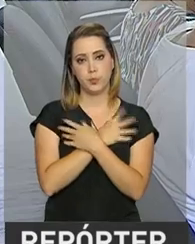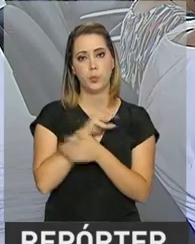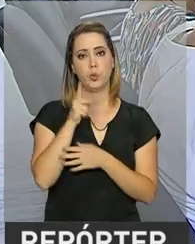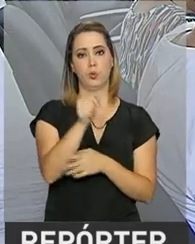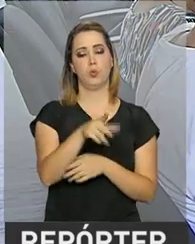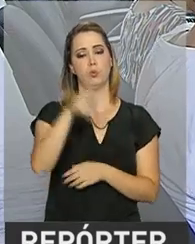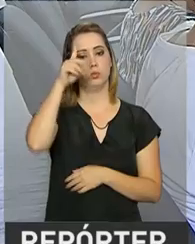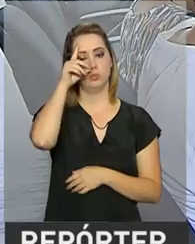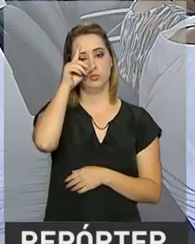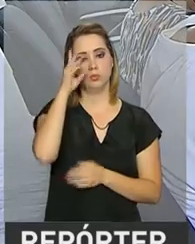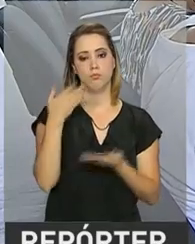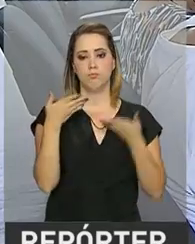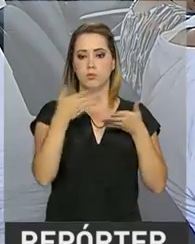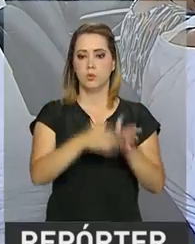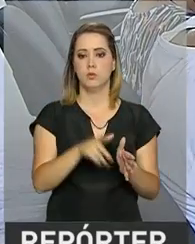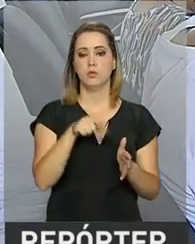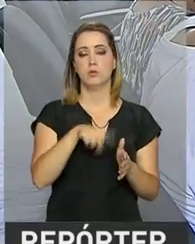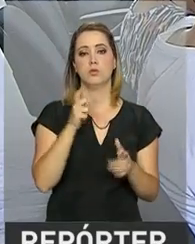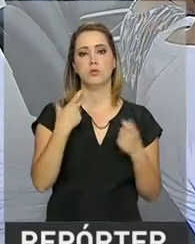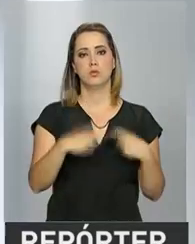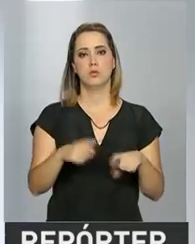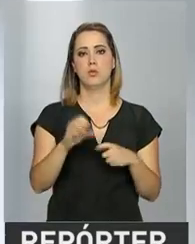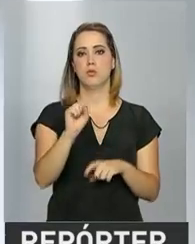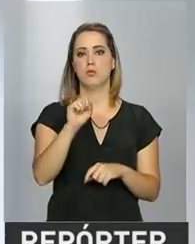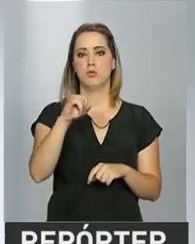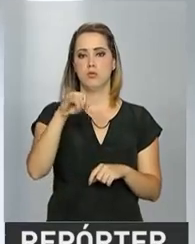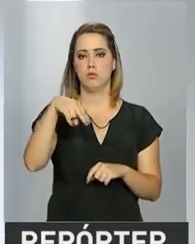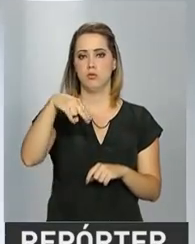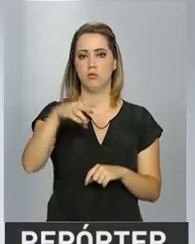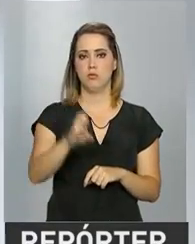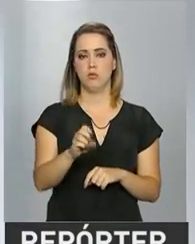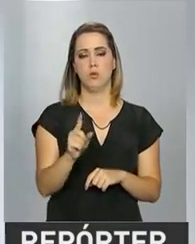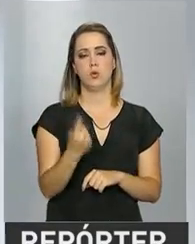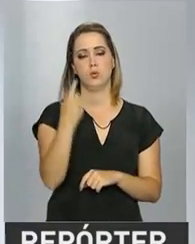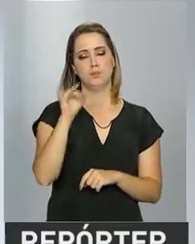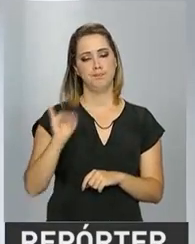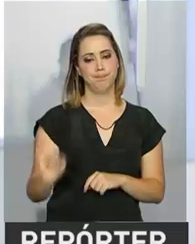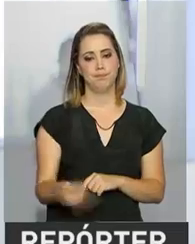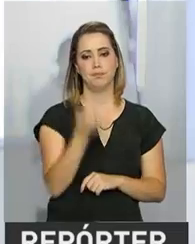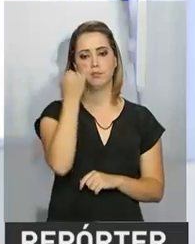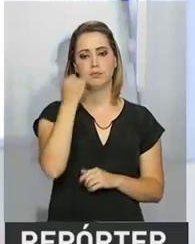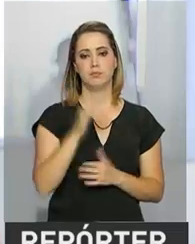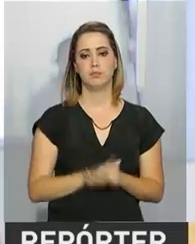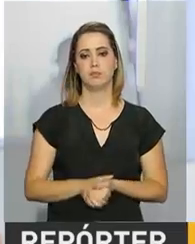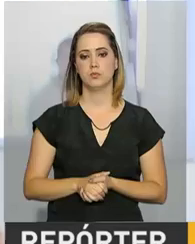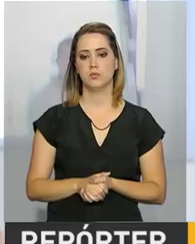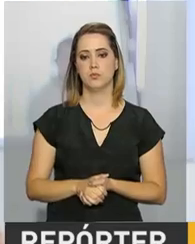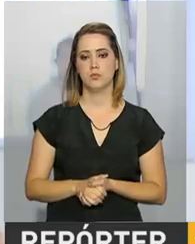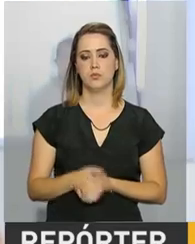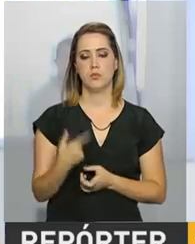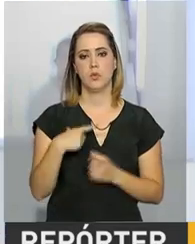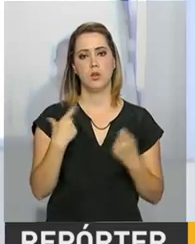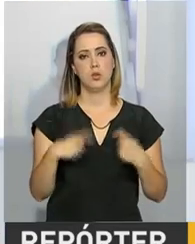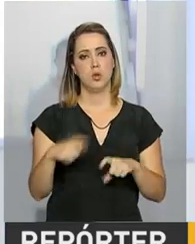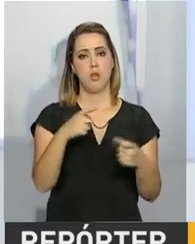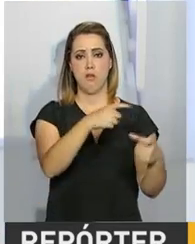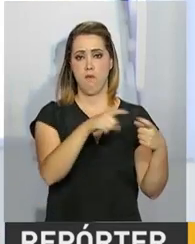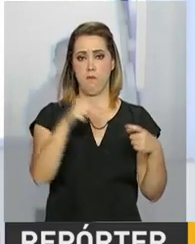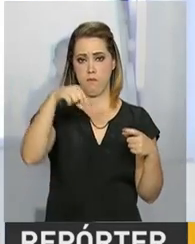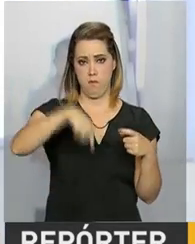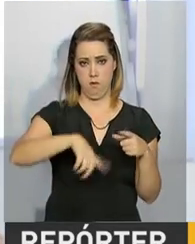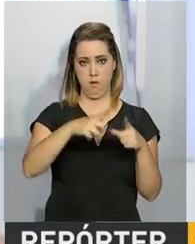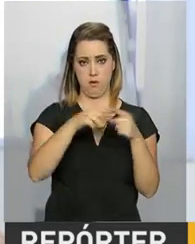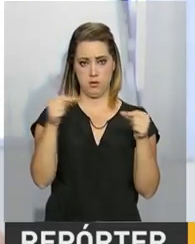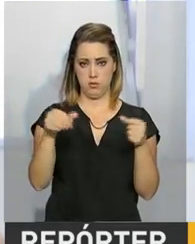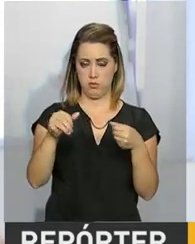ao posto do Sistema Nacional de Empregos, o Sine, em busca de uma oportunidade. Nas agências de Sobradinho,